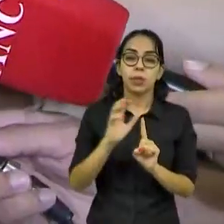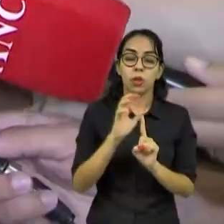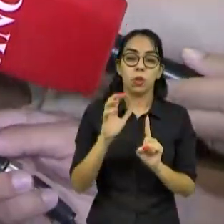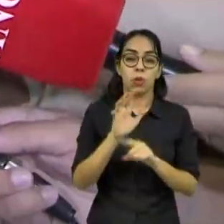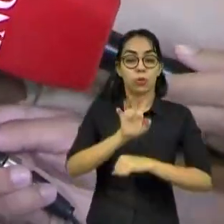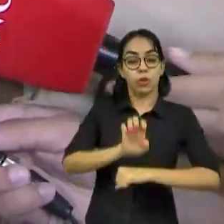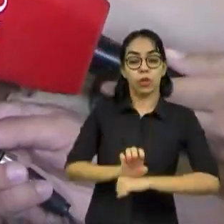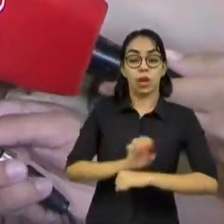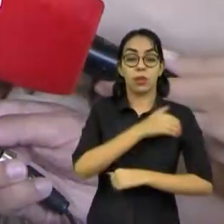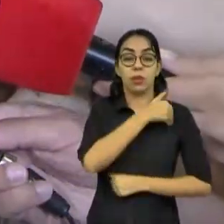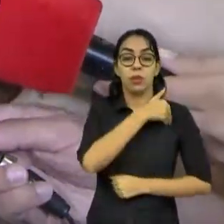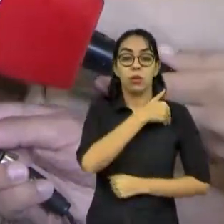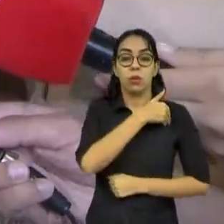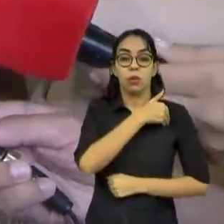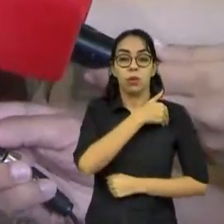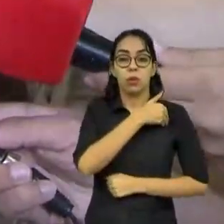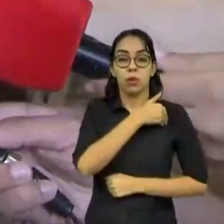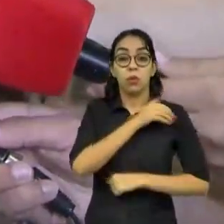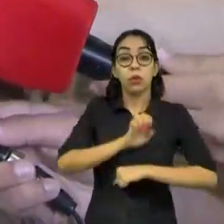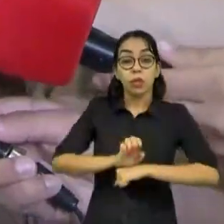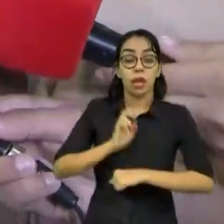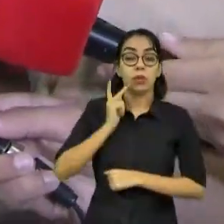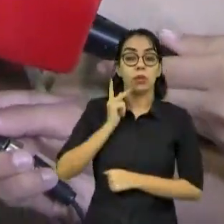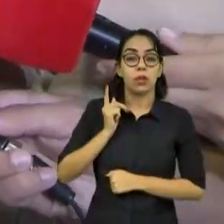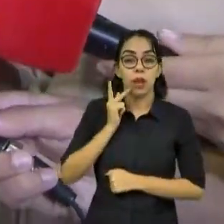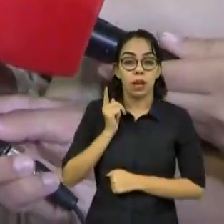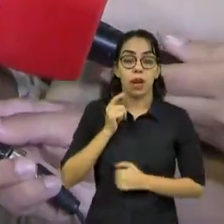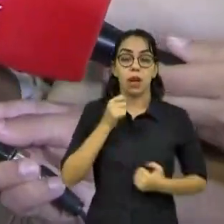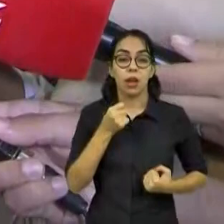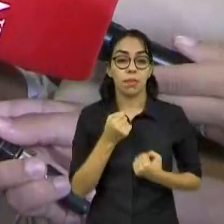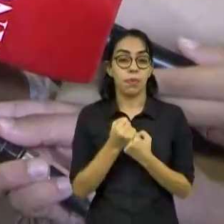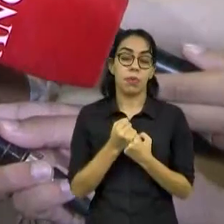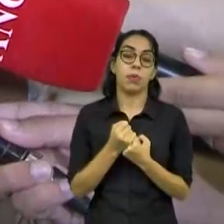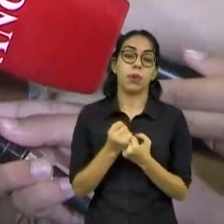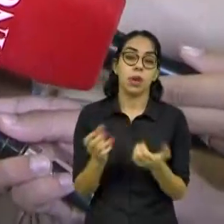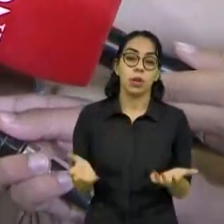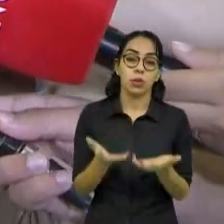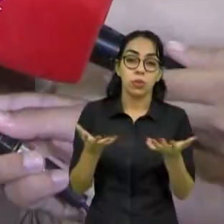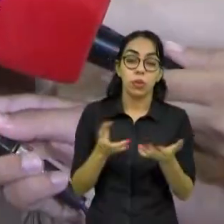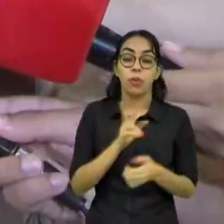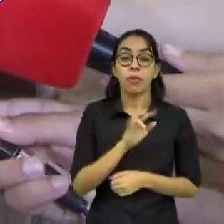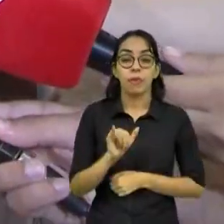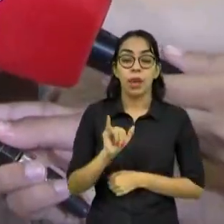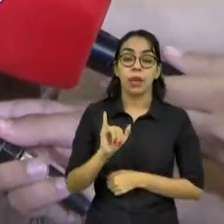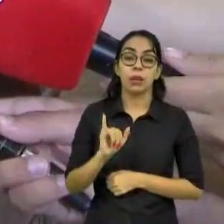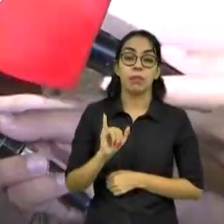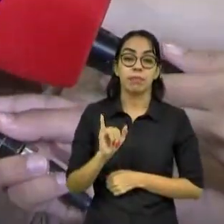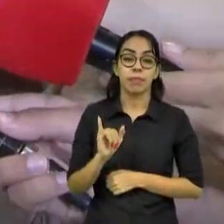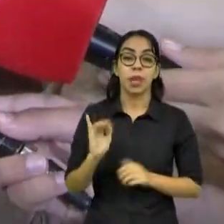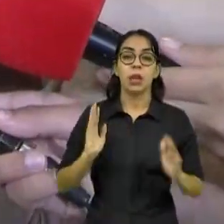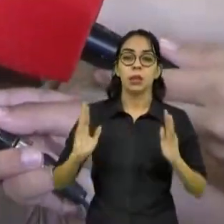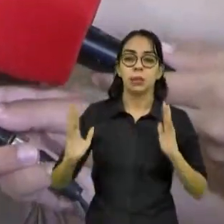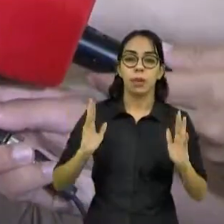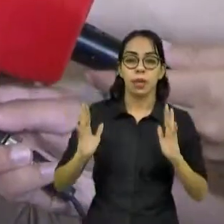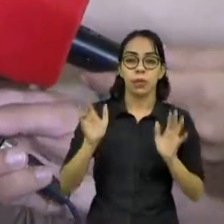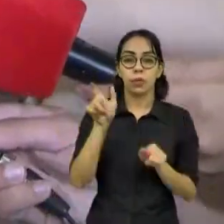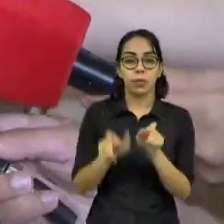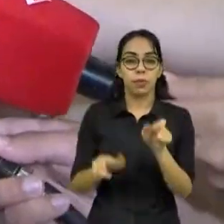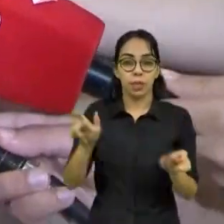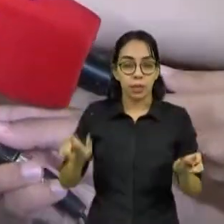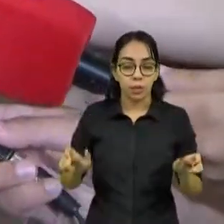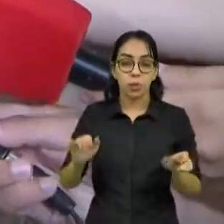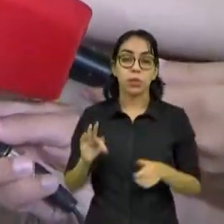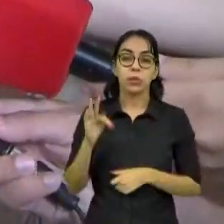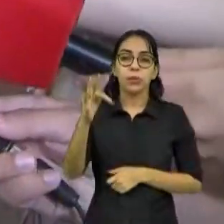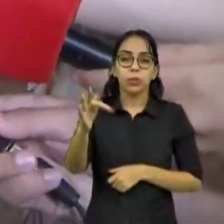as repercussões que isso representa para as novas gerações do nosso estado, para o nosso presente, para o nosso